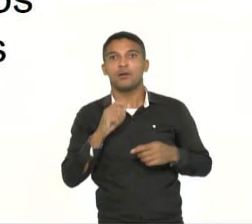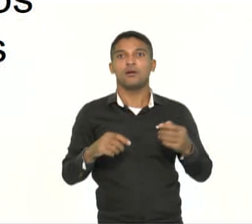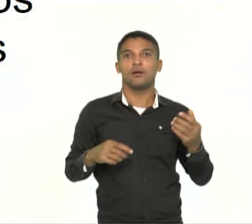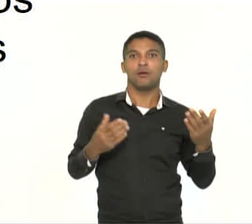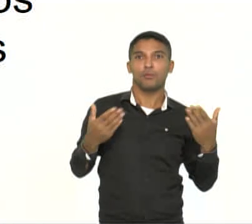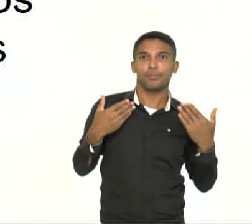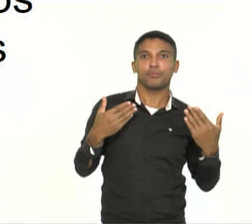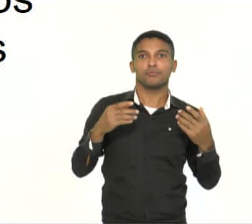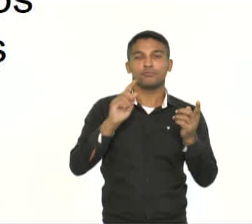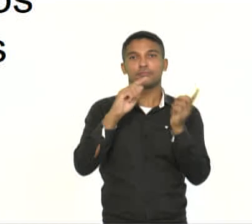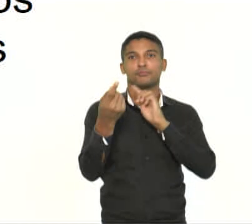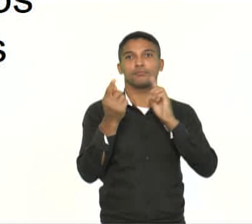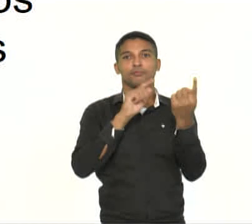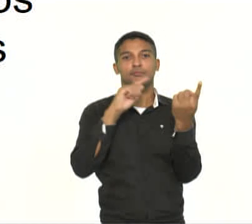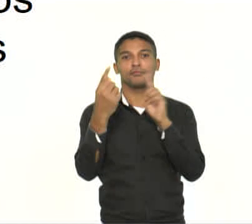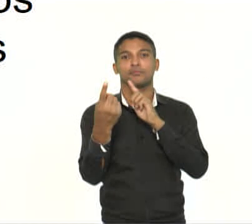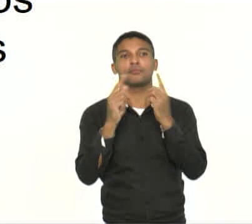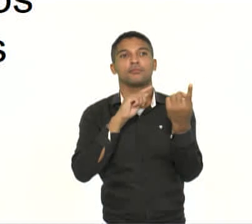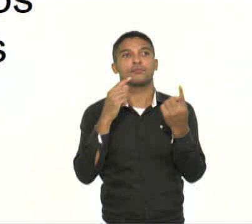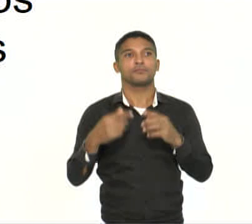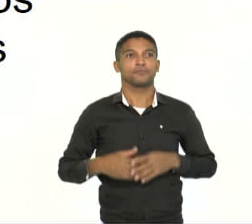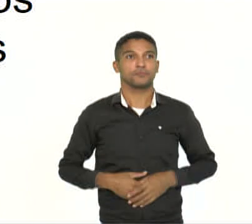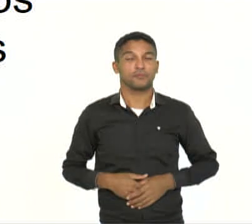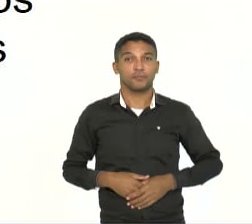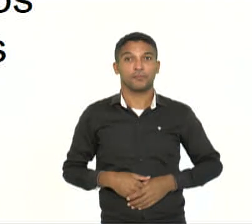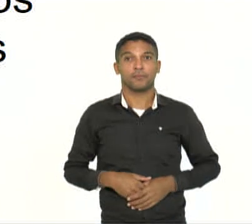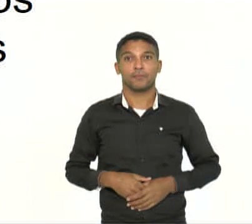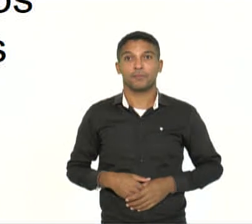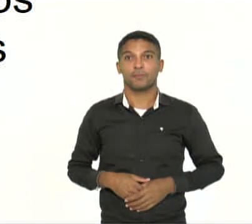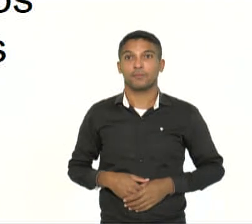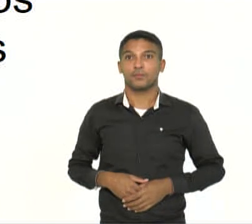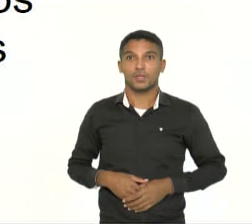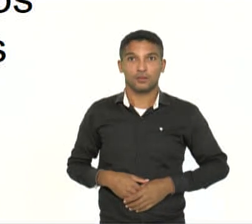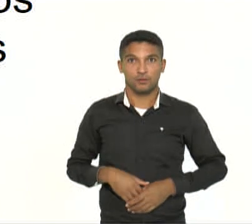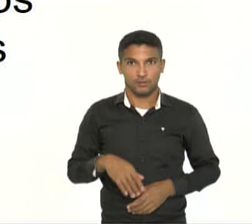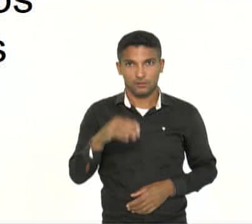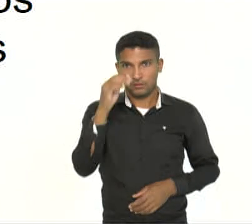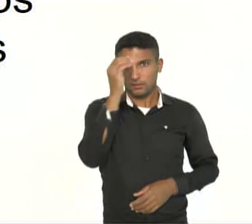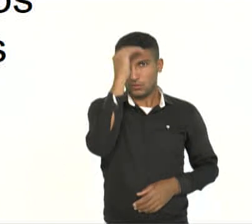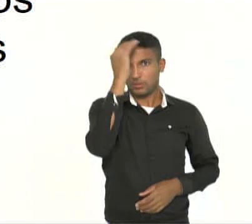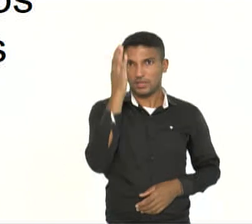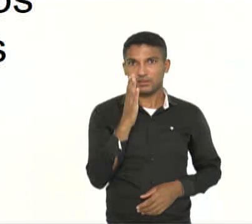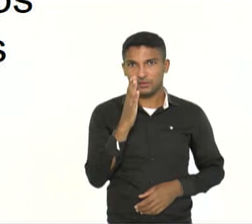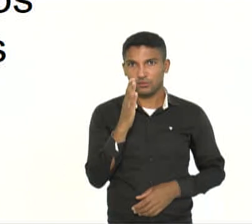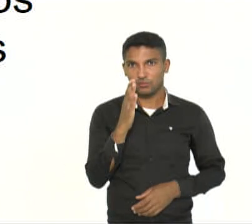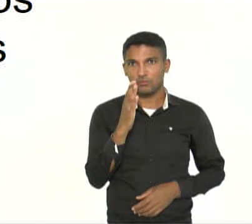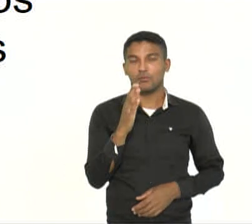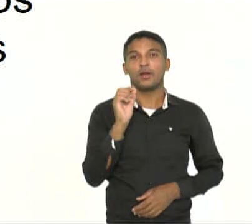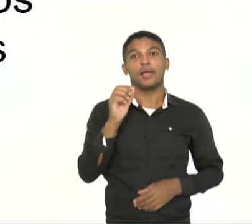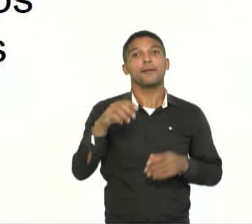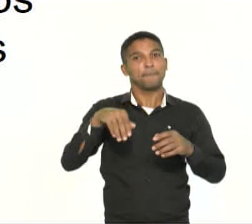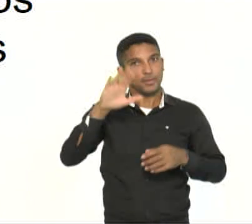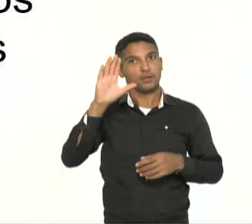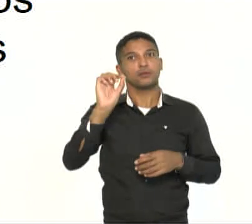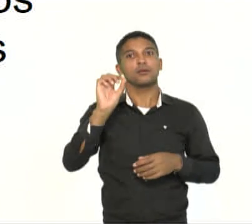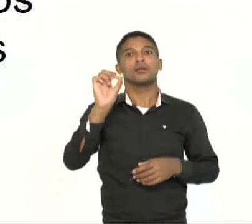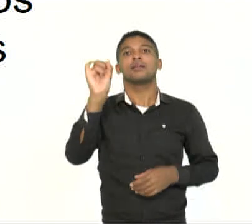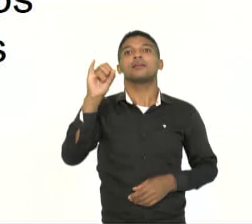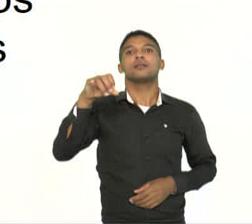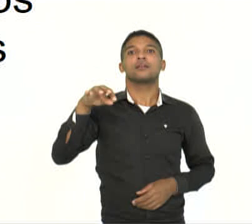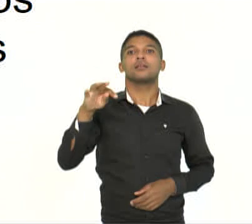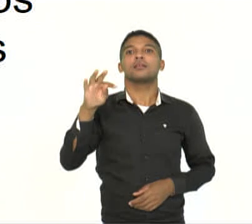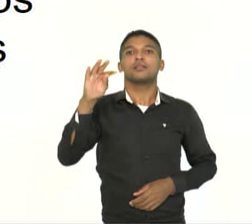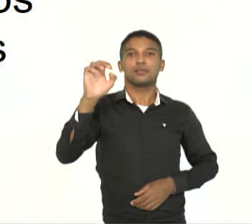Vale destacar que, como o Brasil é um país localizado na sua grande maioria na zona térmica intertropical, este clima